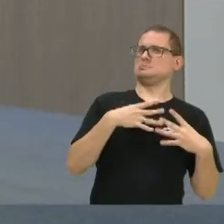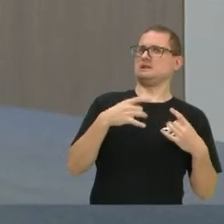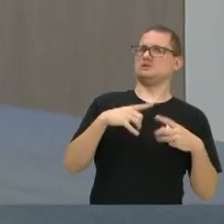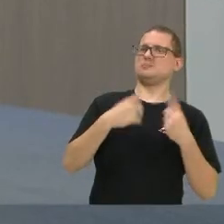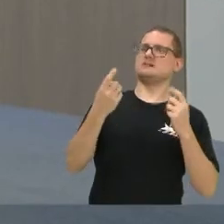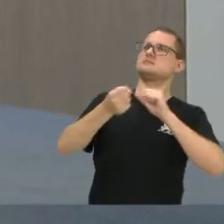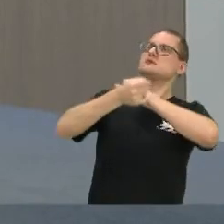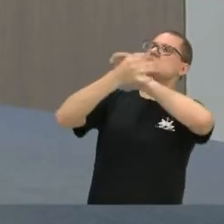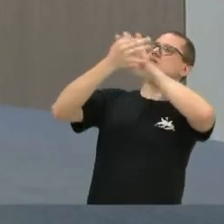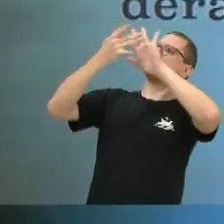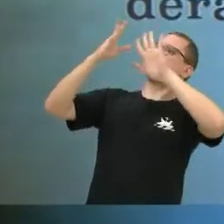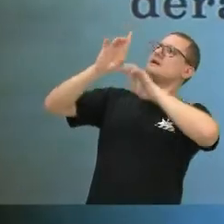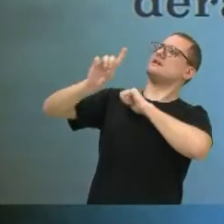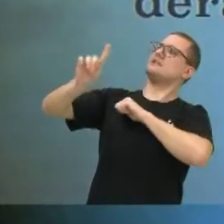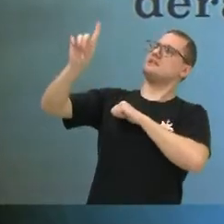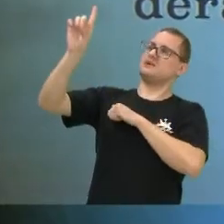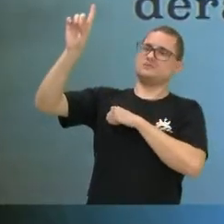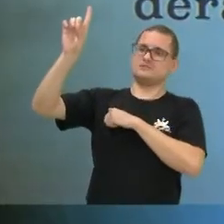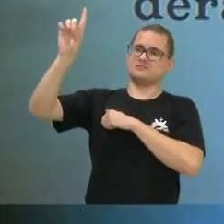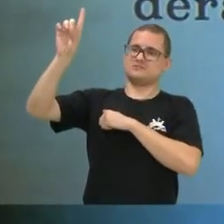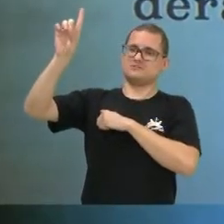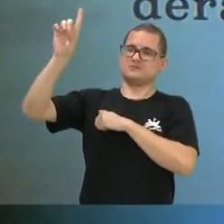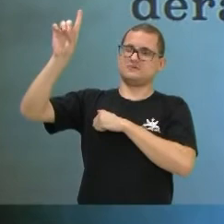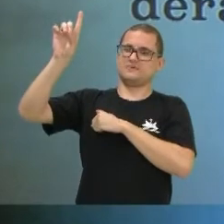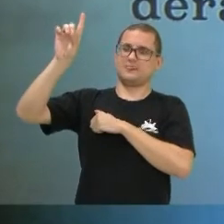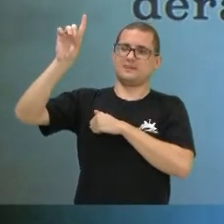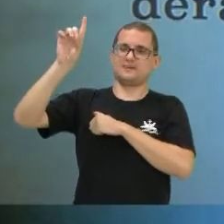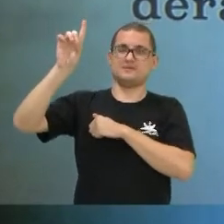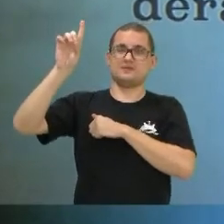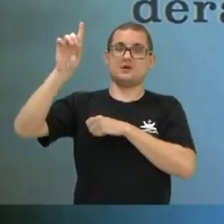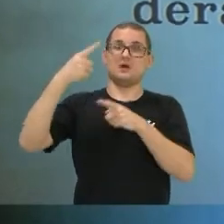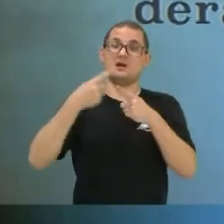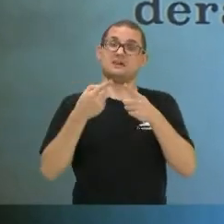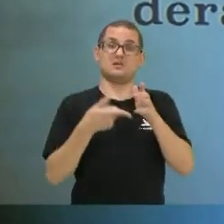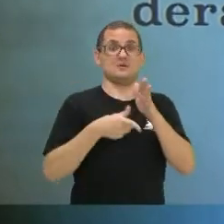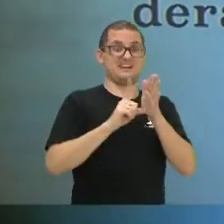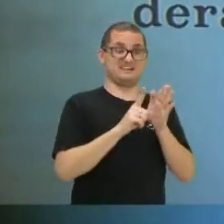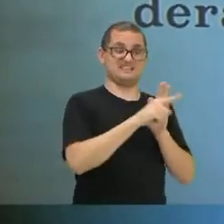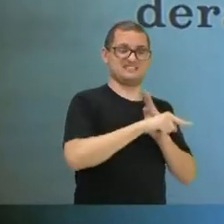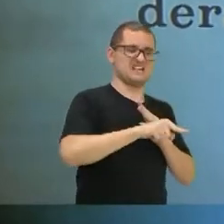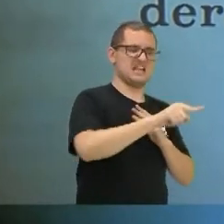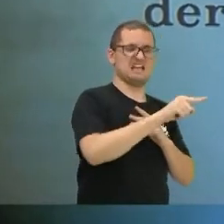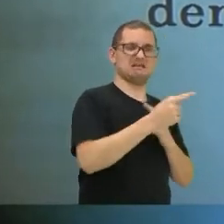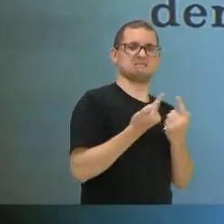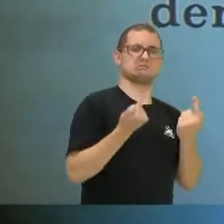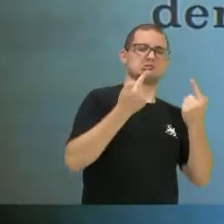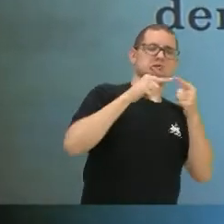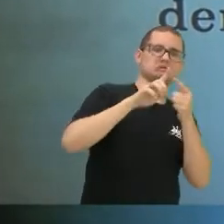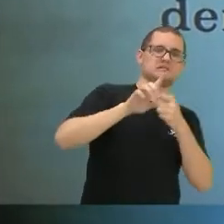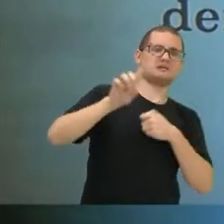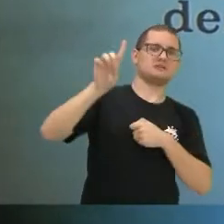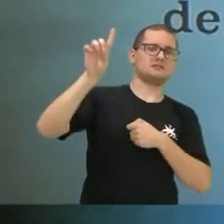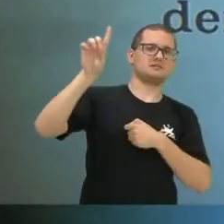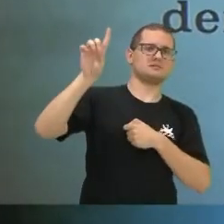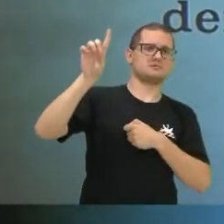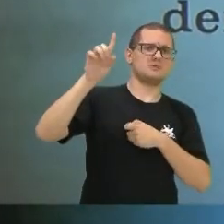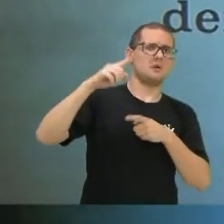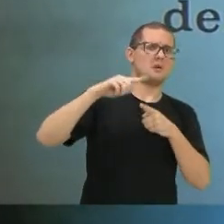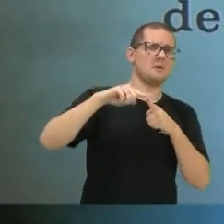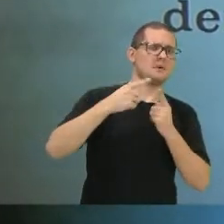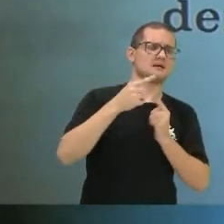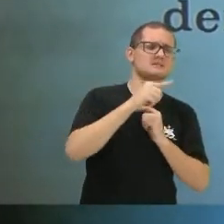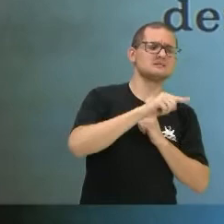céu e aí começaram naqueles que até então perseguiram passaram na